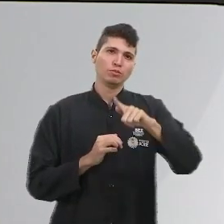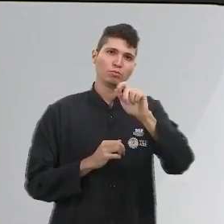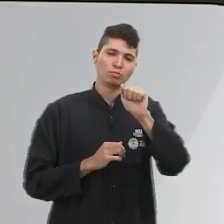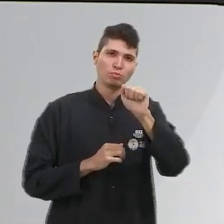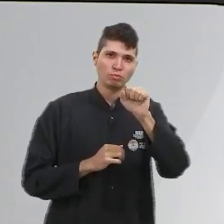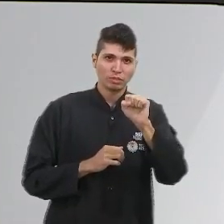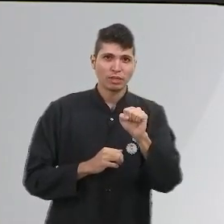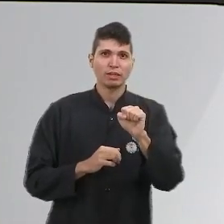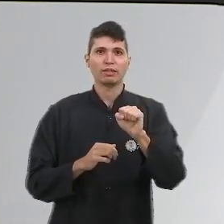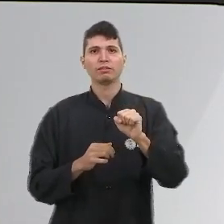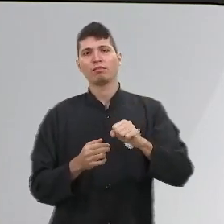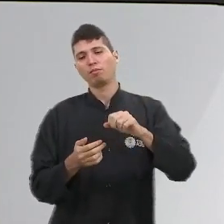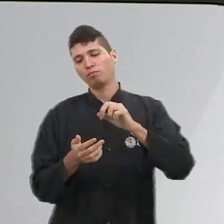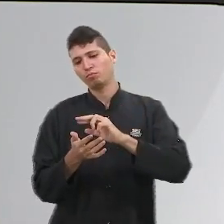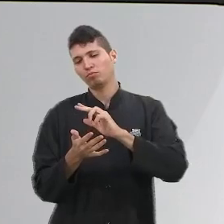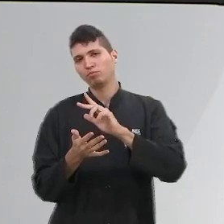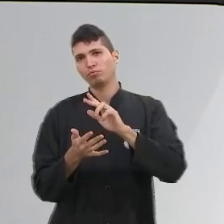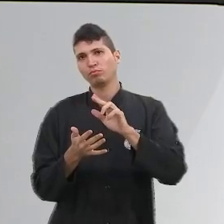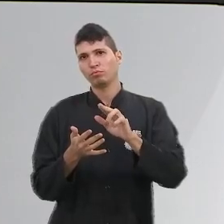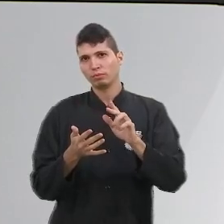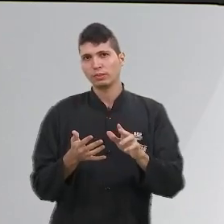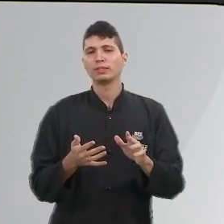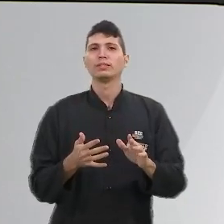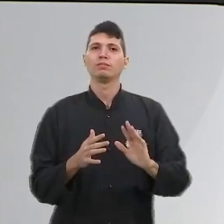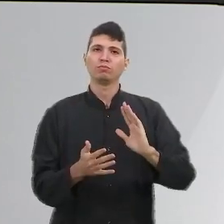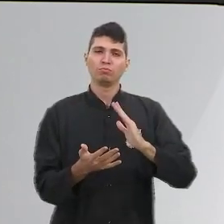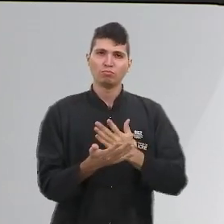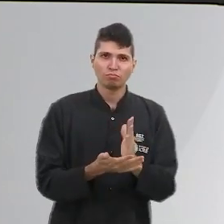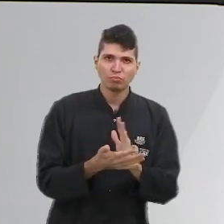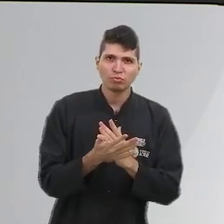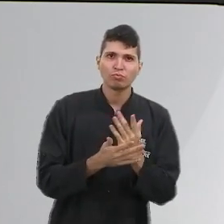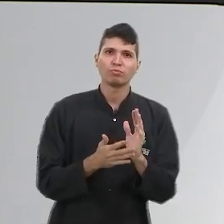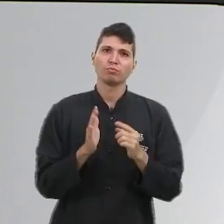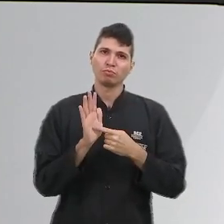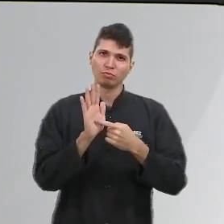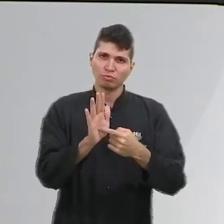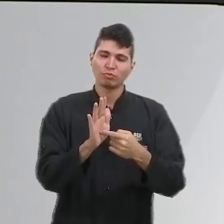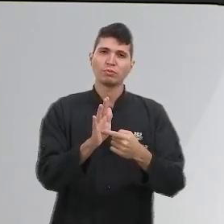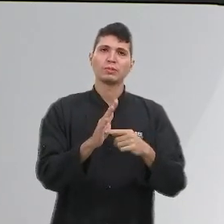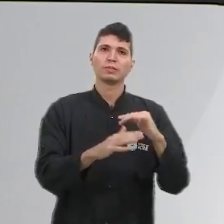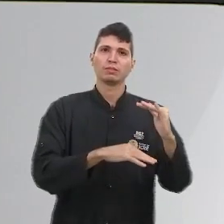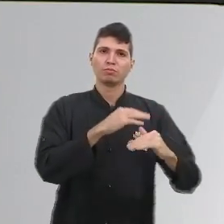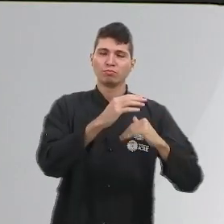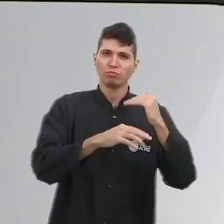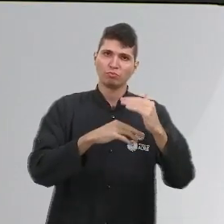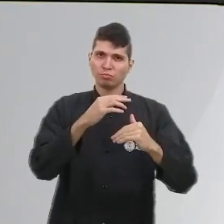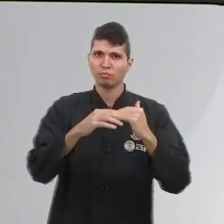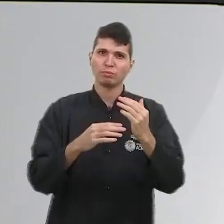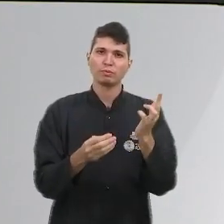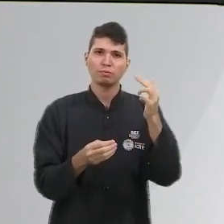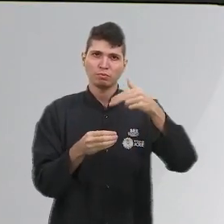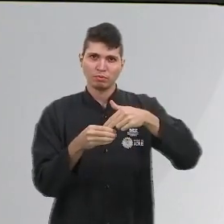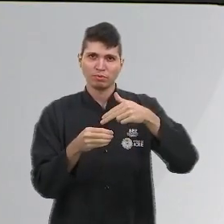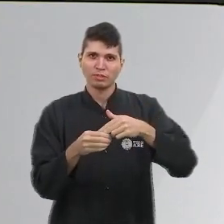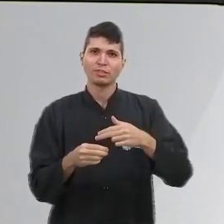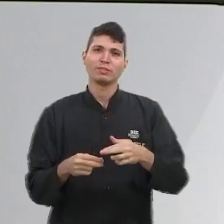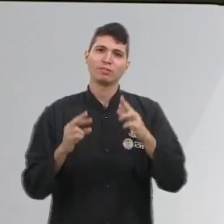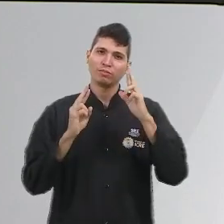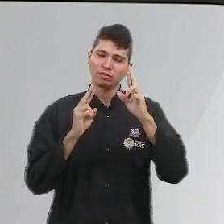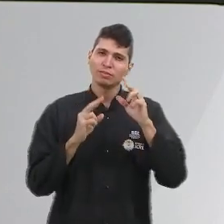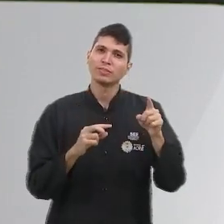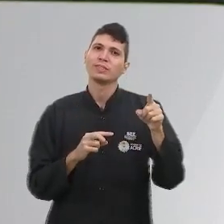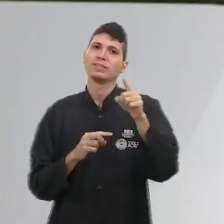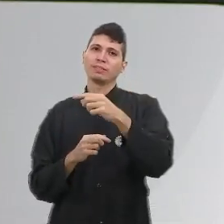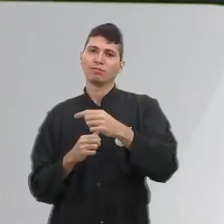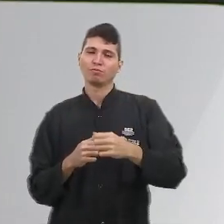veicular. Então, nós comentamos sobre alguns processos de extração desses biocombustíveis. Espero que você tenha curtido essa aula, que você tenha